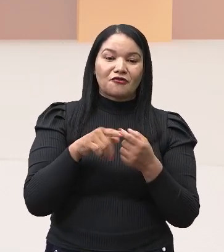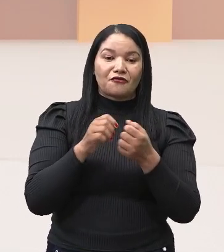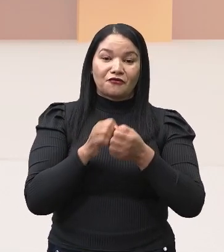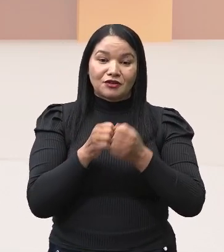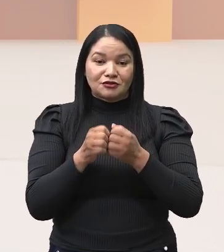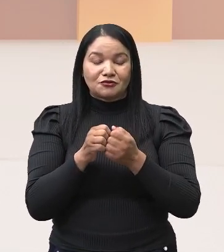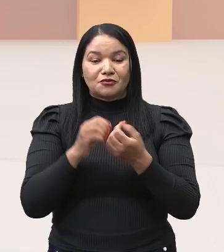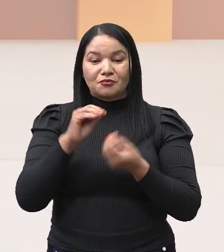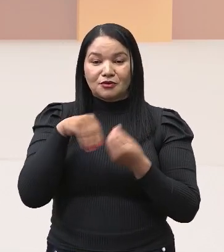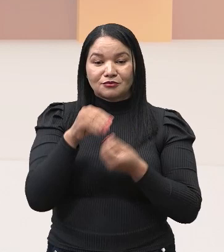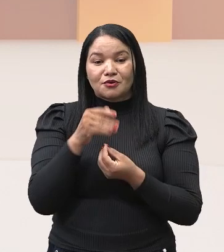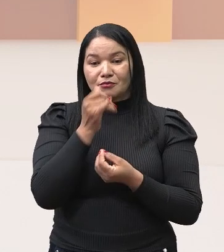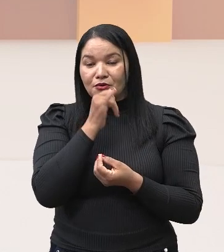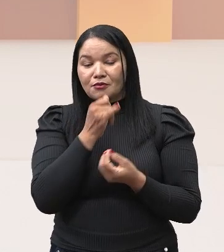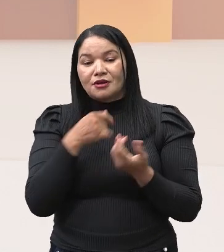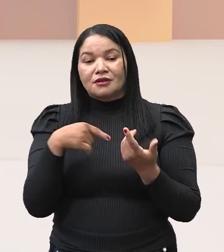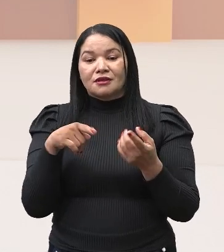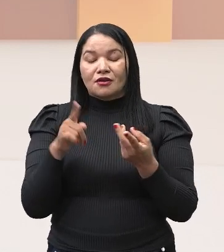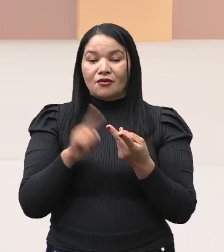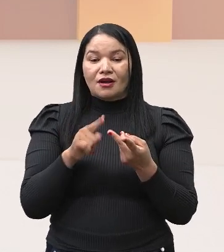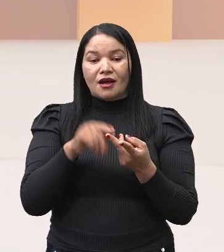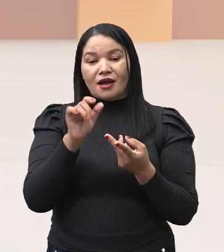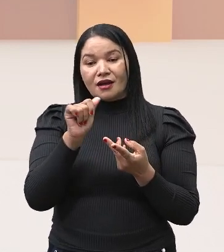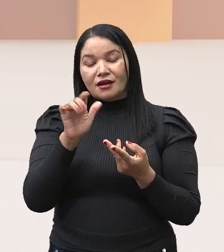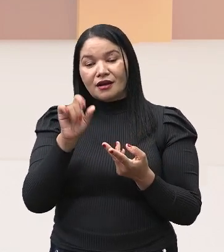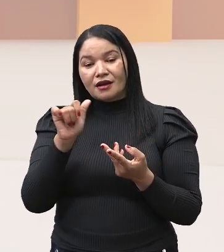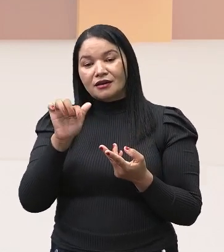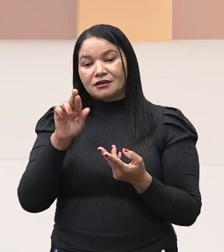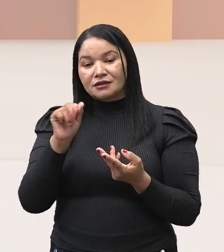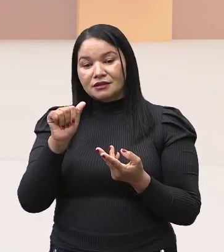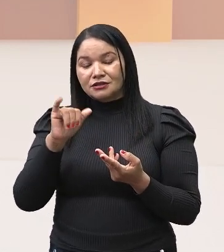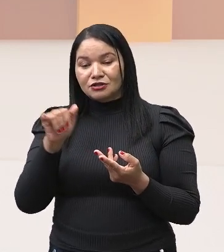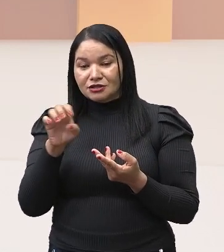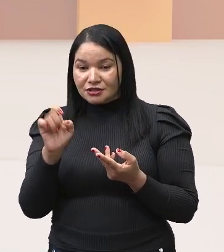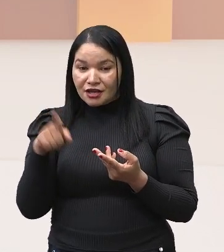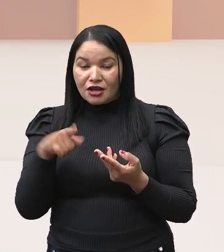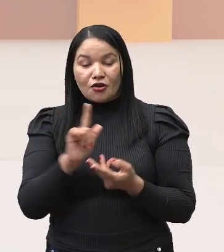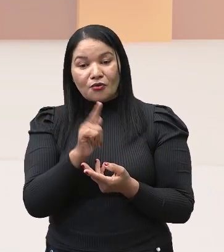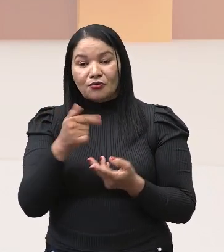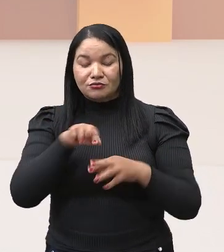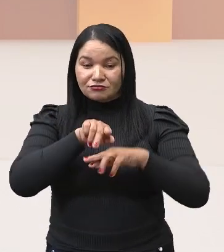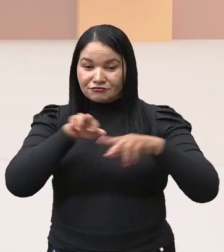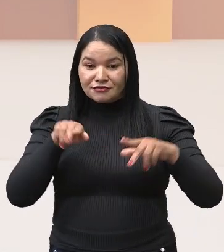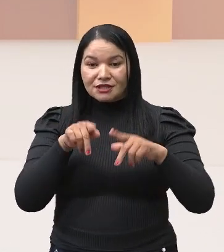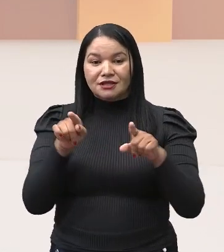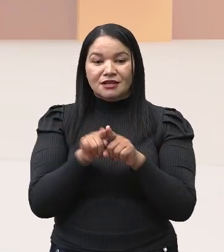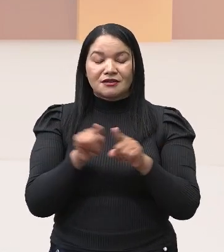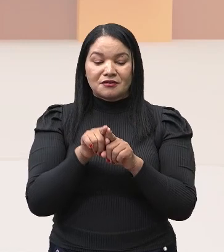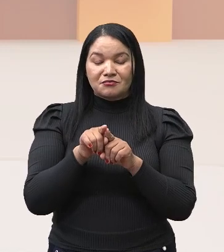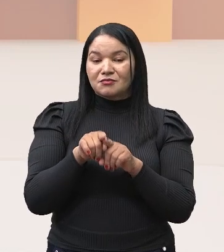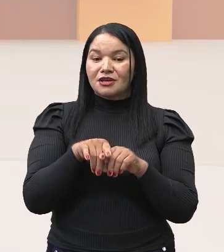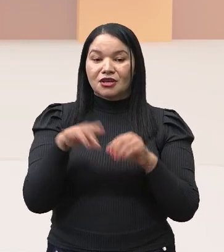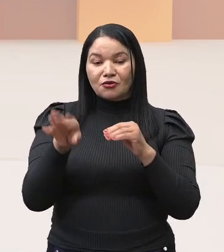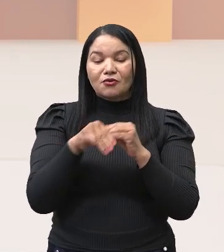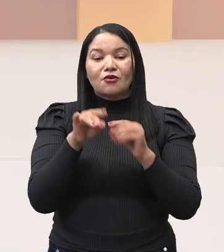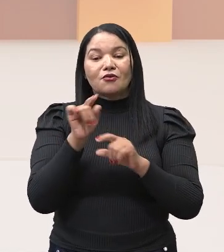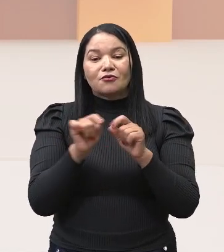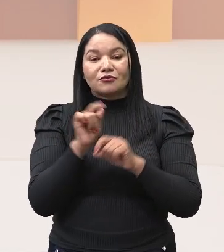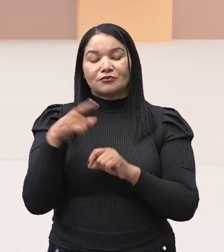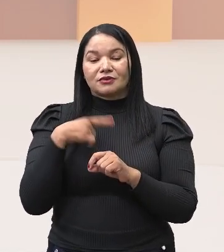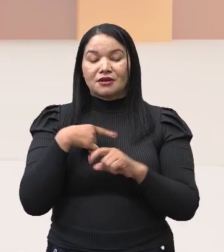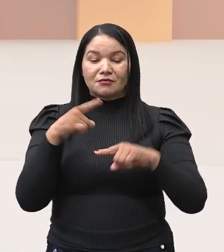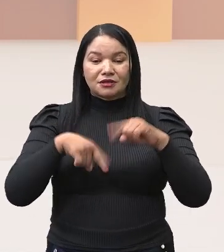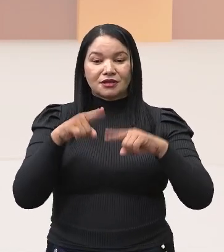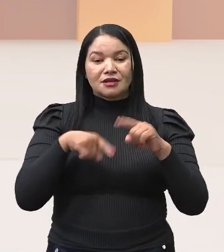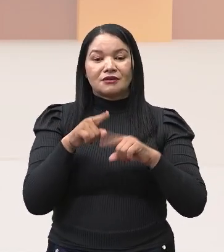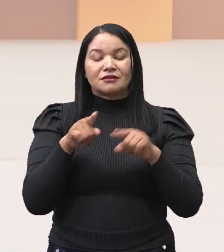o acarajé e vatapá, são alguns exemplos que trazem ingredientes e técnicas africanas,